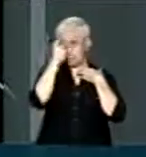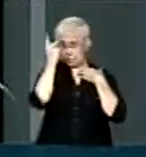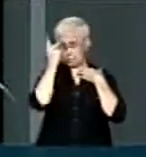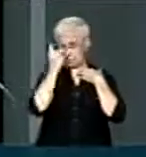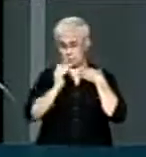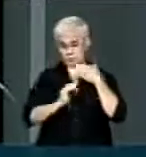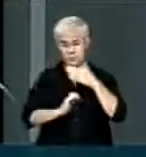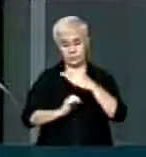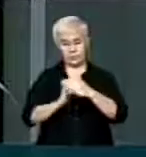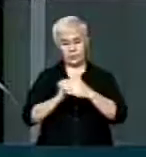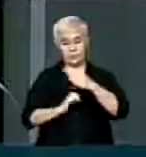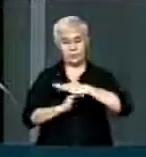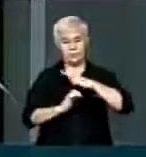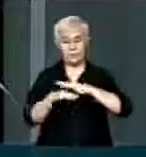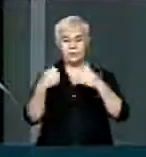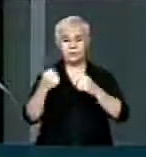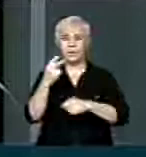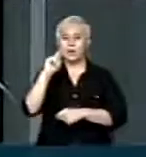empresa precisa de